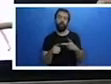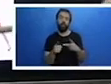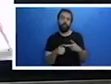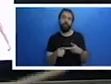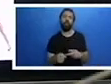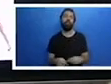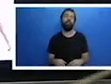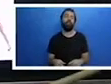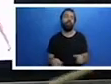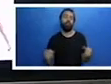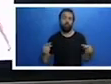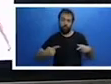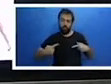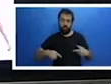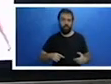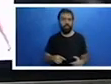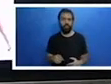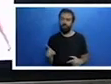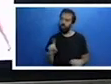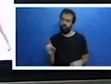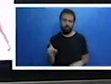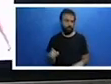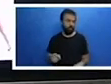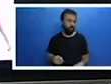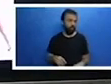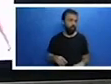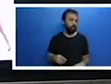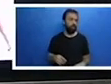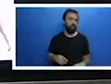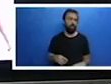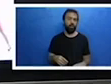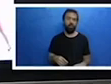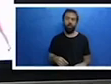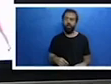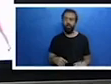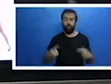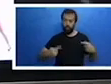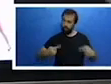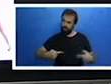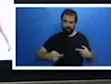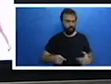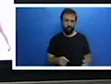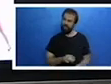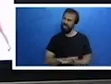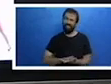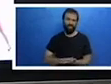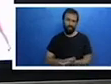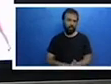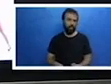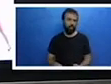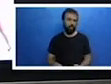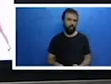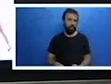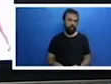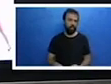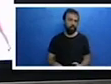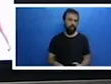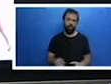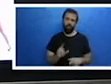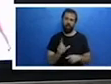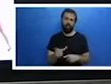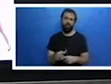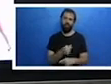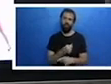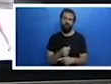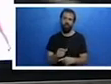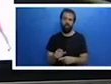ela vai por algum lugar, algum estúdio, alguma academia, e ela faz esses exercícios para quê? Não com o caráter de vencer, de